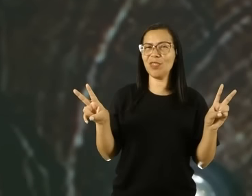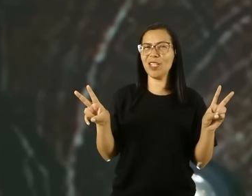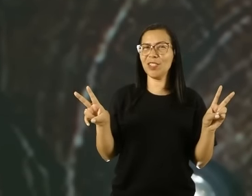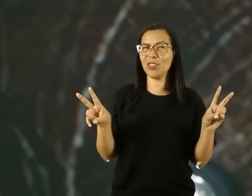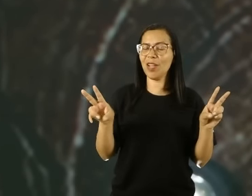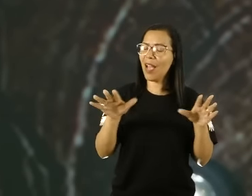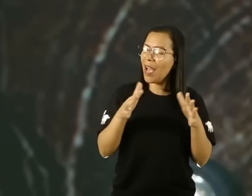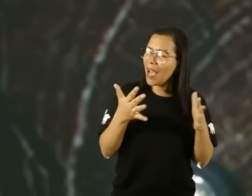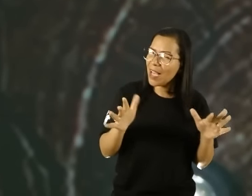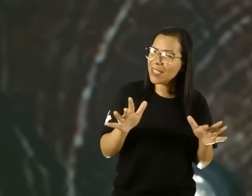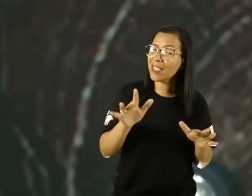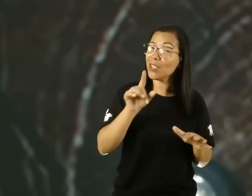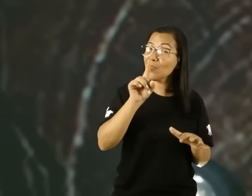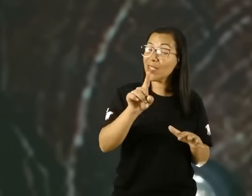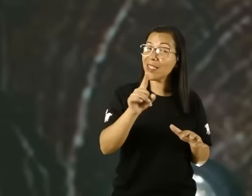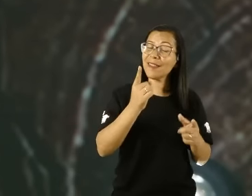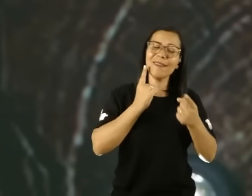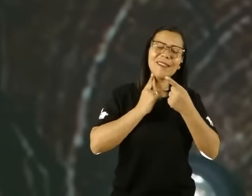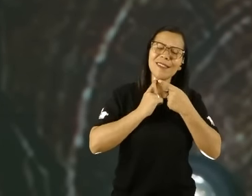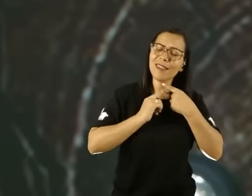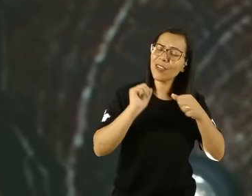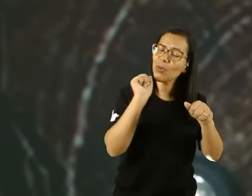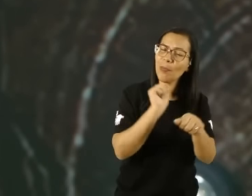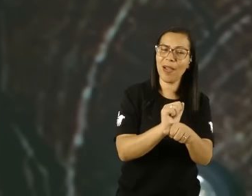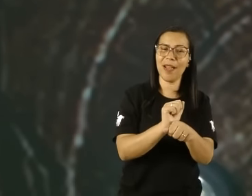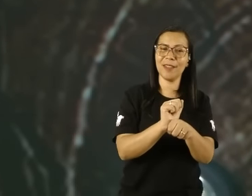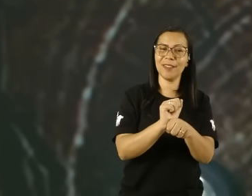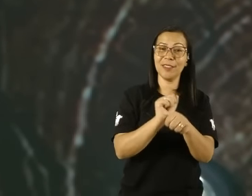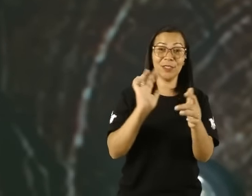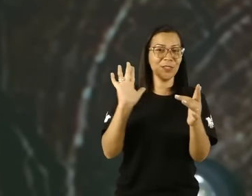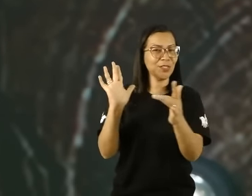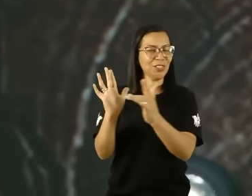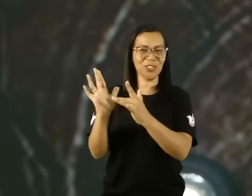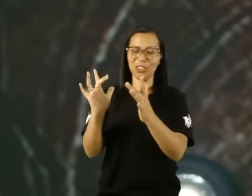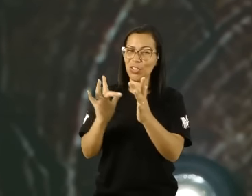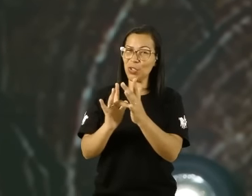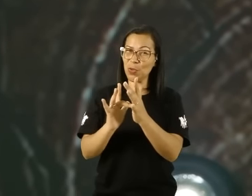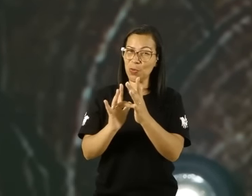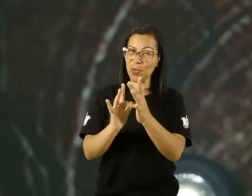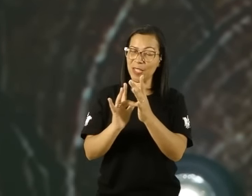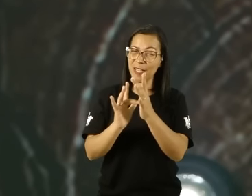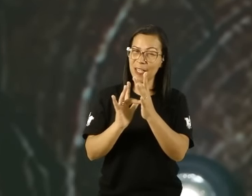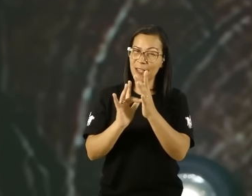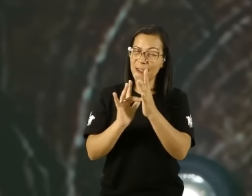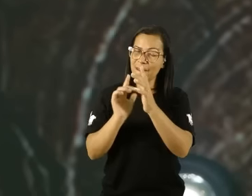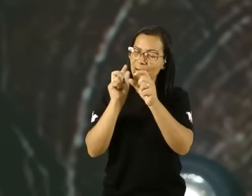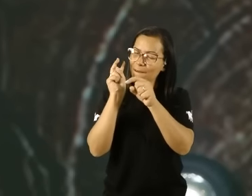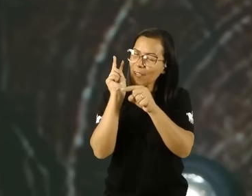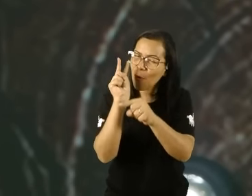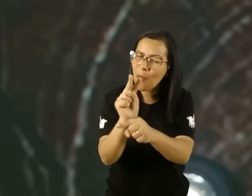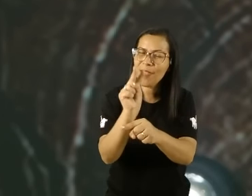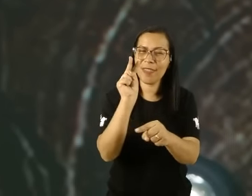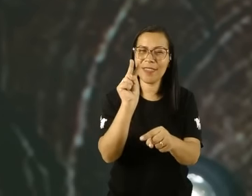você queira dar um basta numa situação, Deus não vai deixar você voltar. É por isso que tudo está dando errado nesses dias. É por isso que